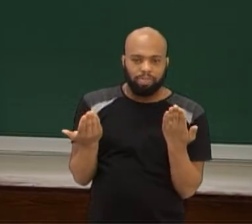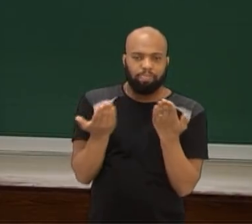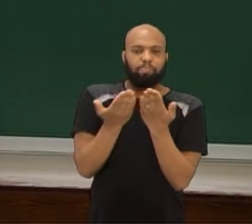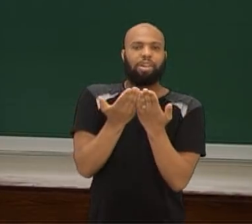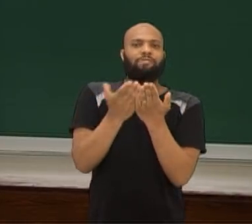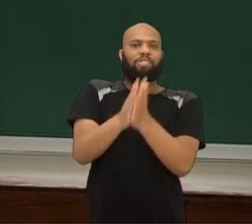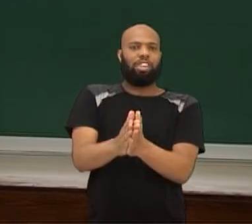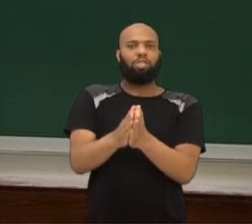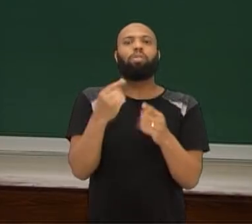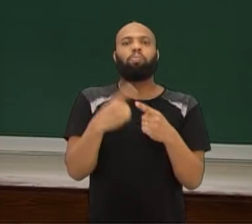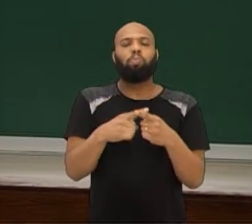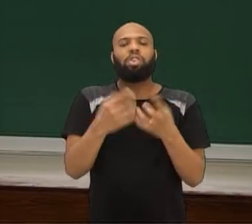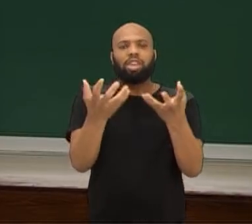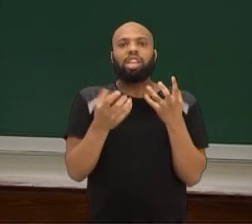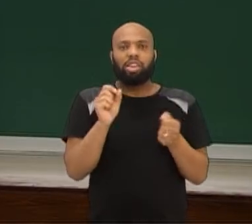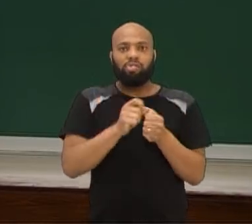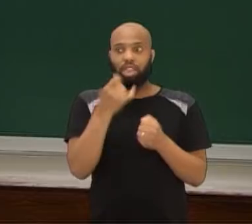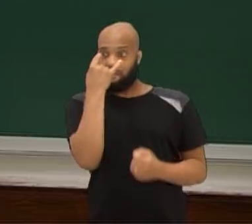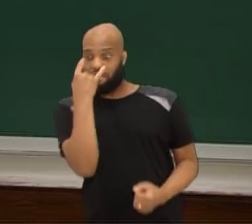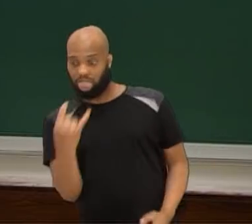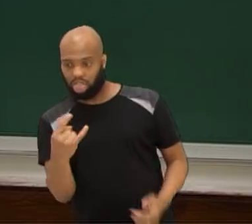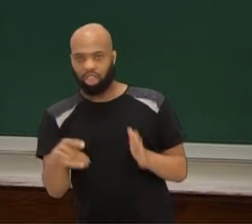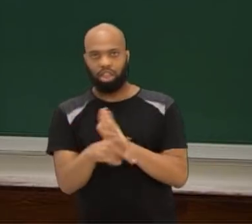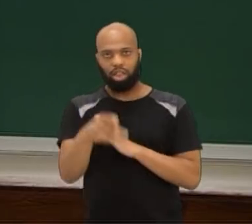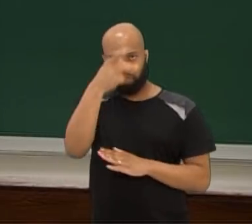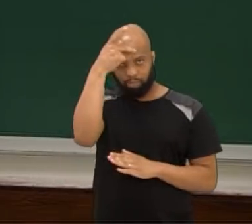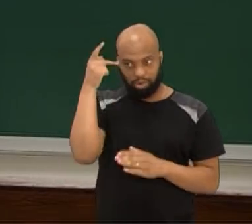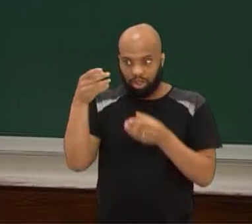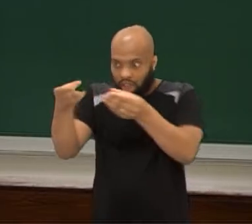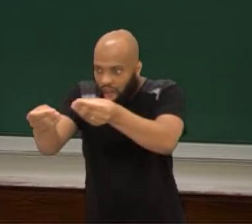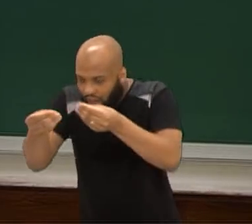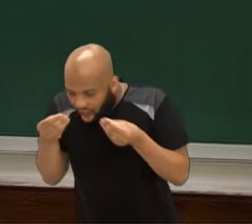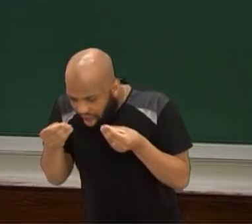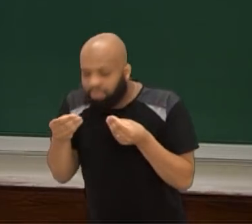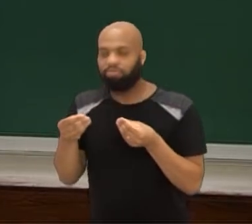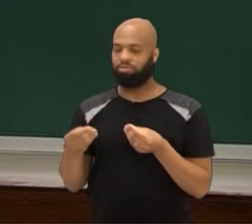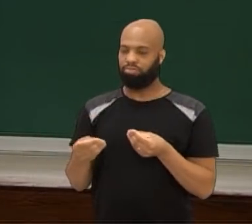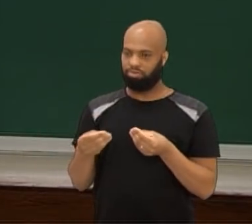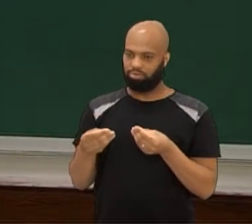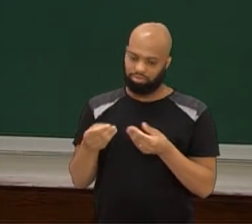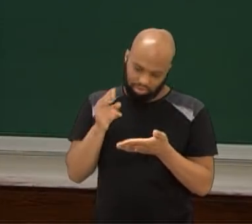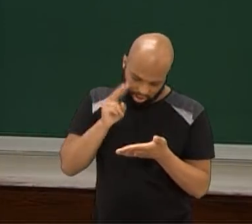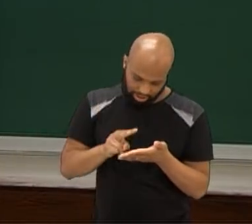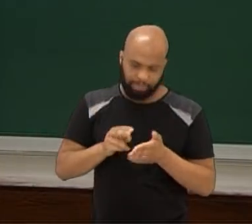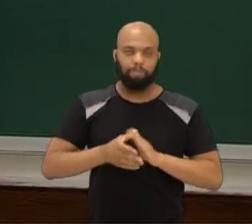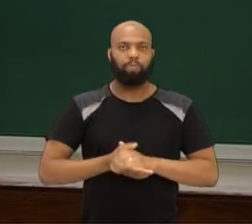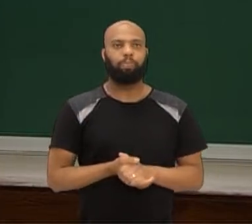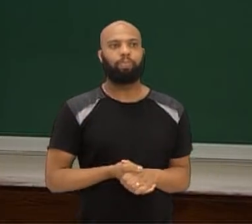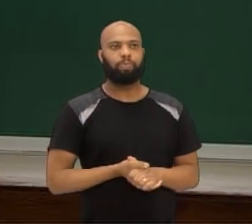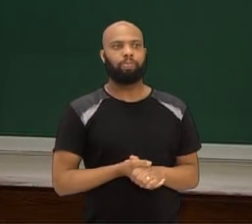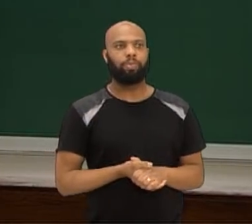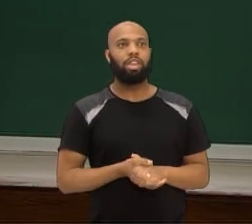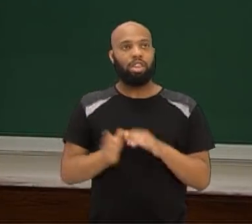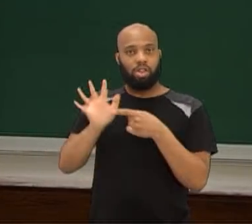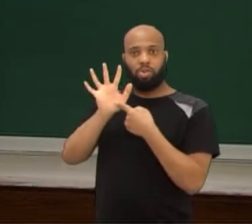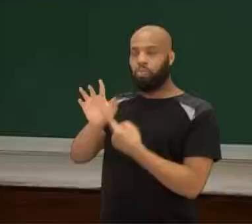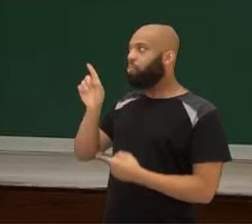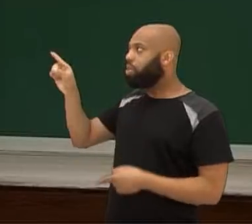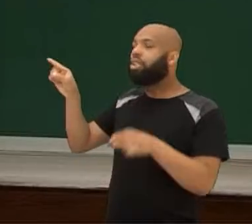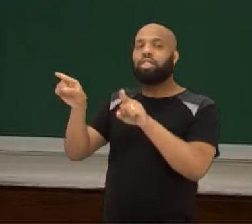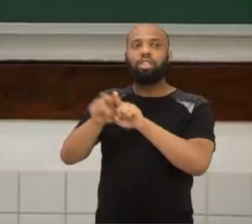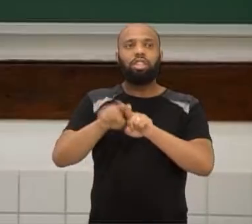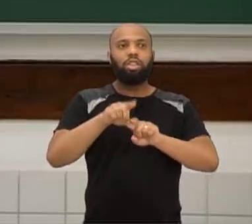dessa nota. Para quê? Para chamar a atenção desse interlocutor. Trouxe para